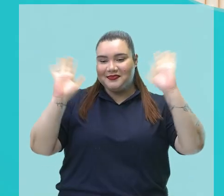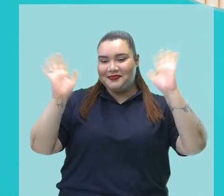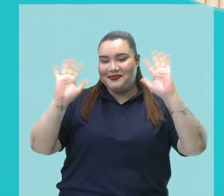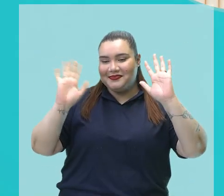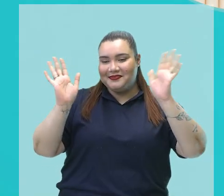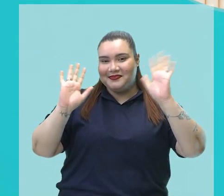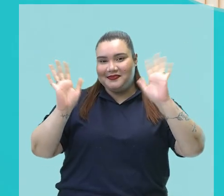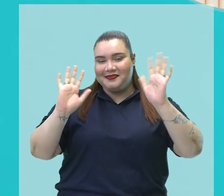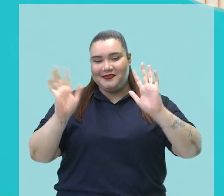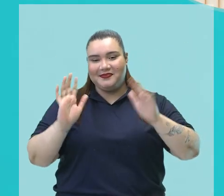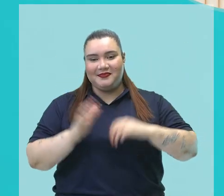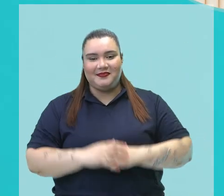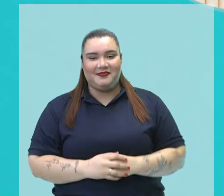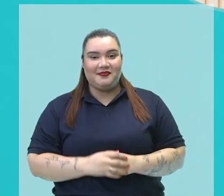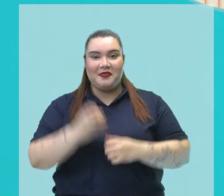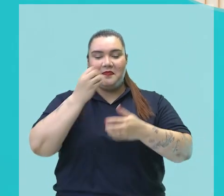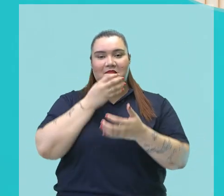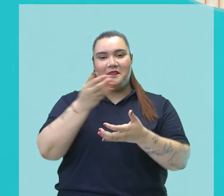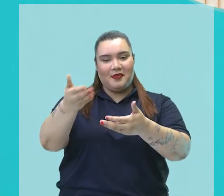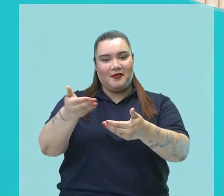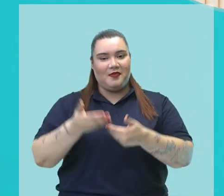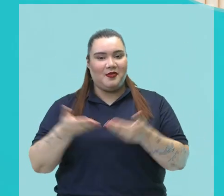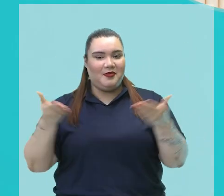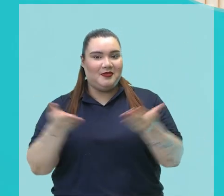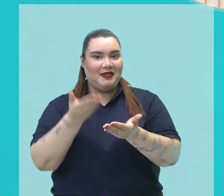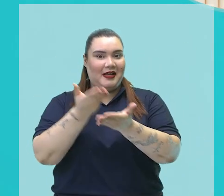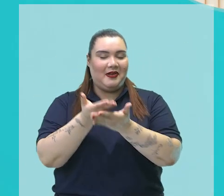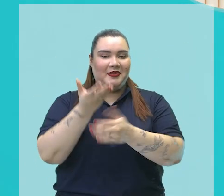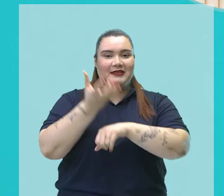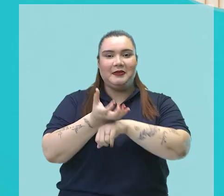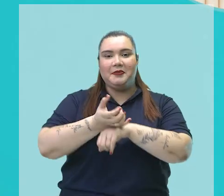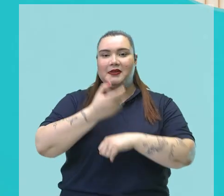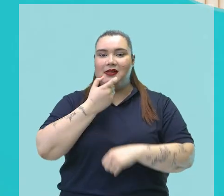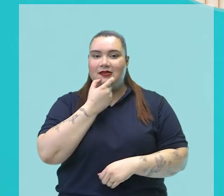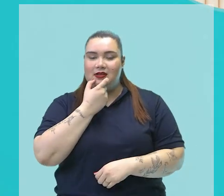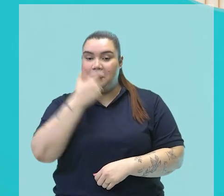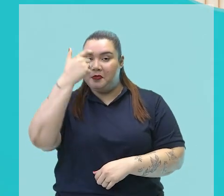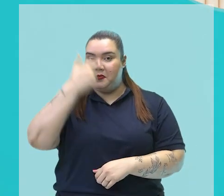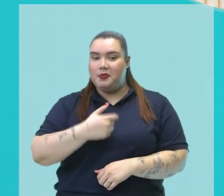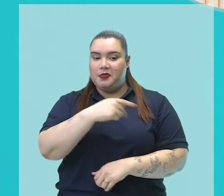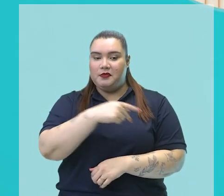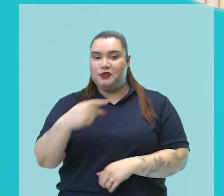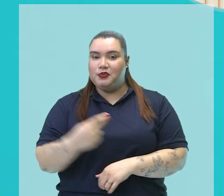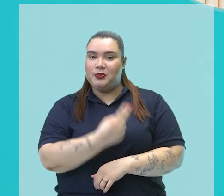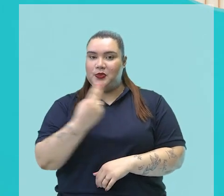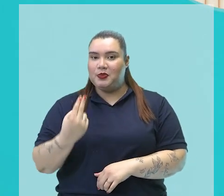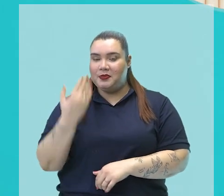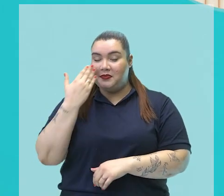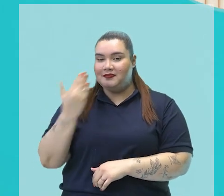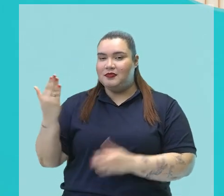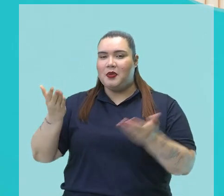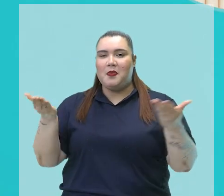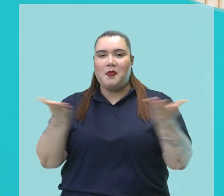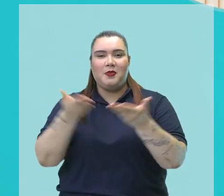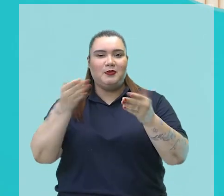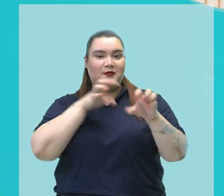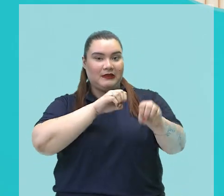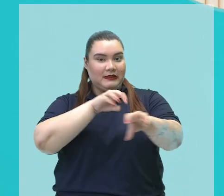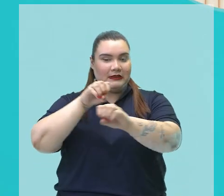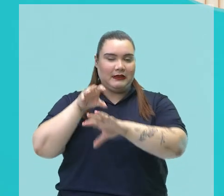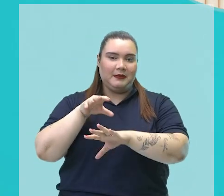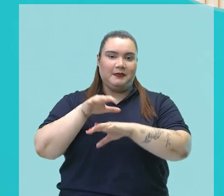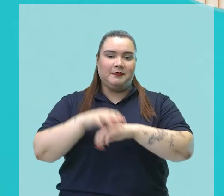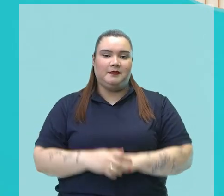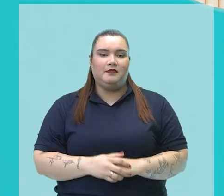Hello students, teachers, welcome! Bem-vindos à nossa aula de língua inglesa. Eu sou o professor Ademir Ribeiro e vamos juntos aí para a nossa aula de